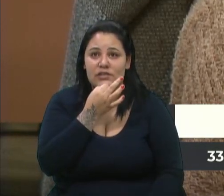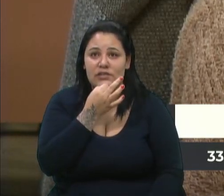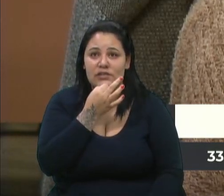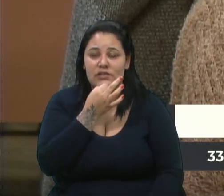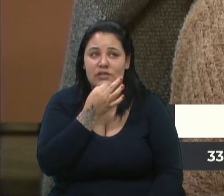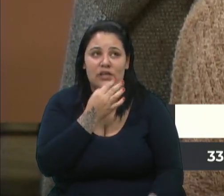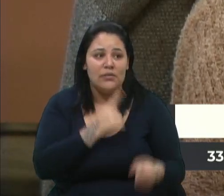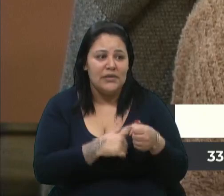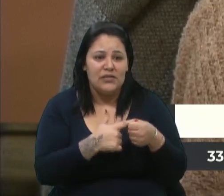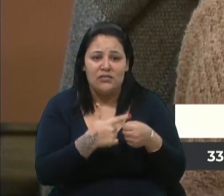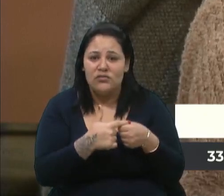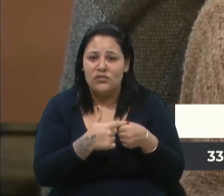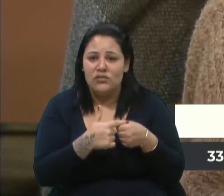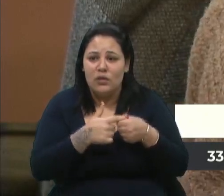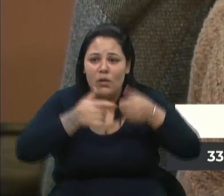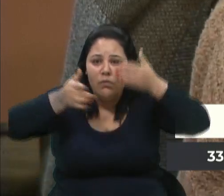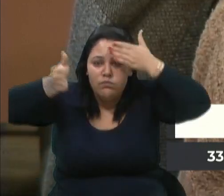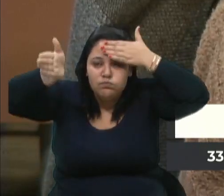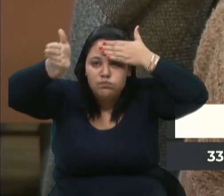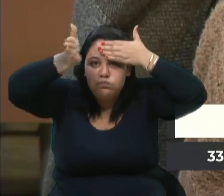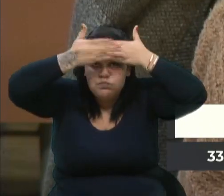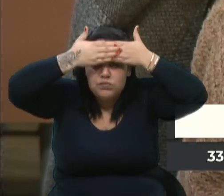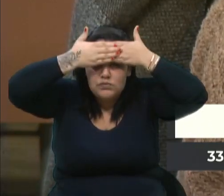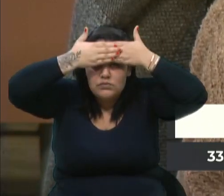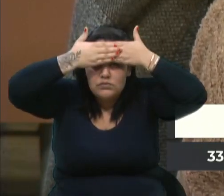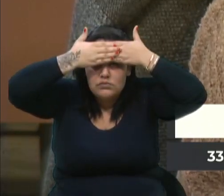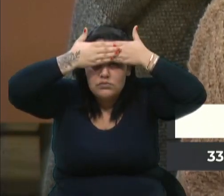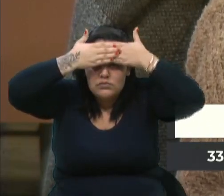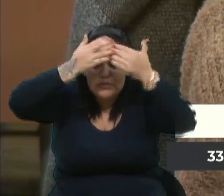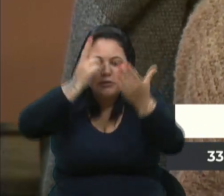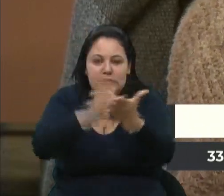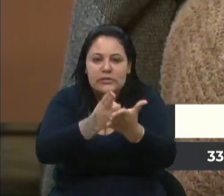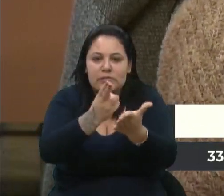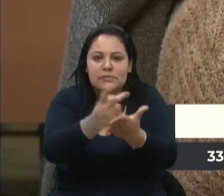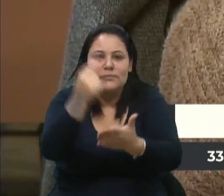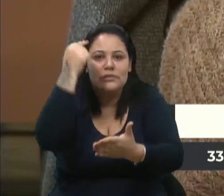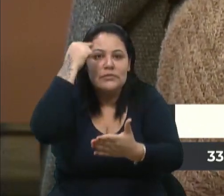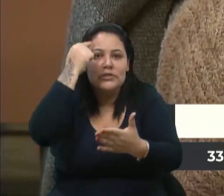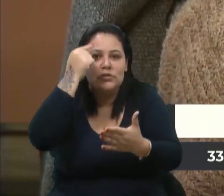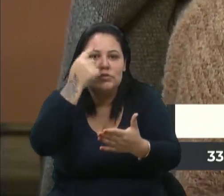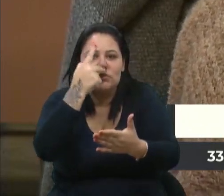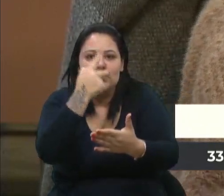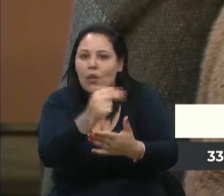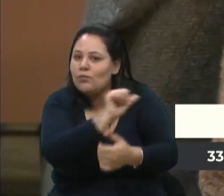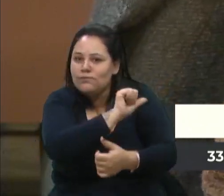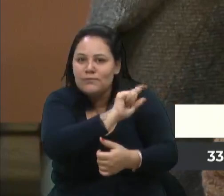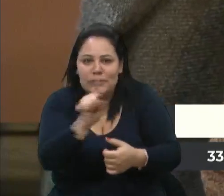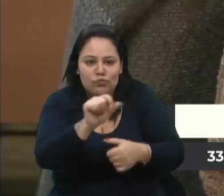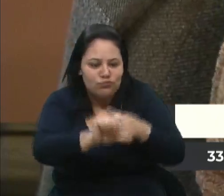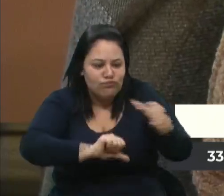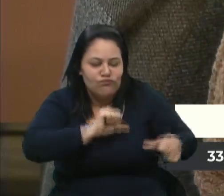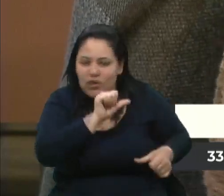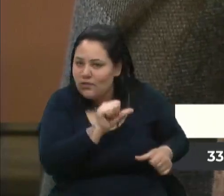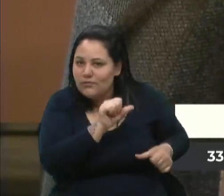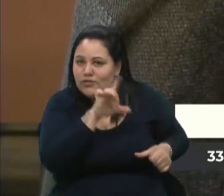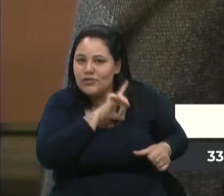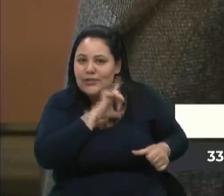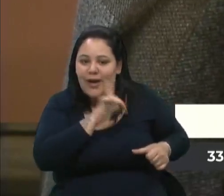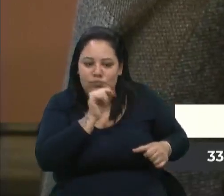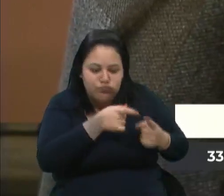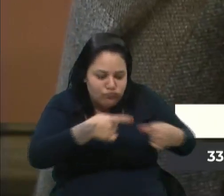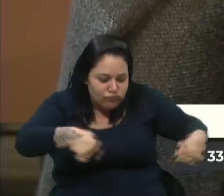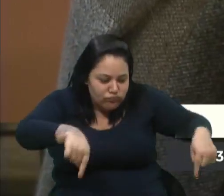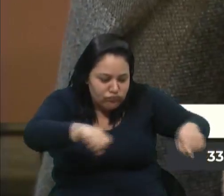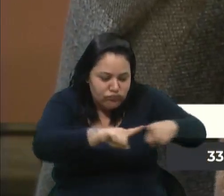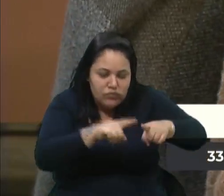naquele pensamento e não muda. Nós temos a Lagoa do Risso como exemplo também, o senhor falou da